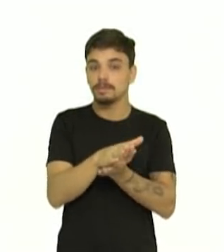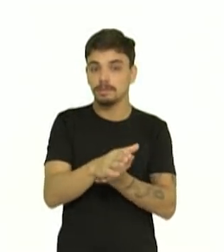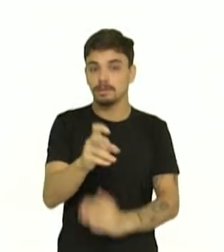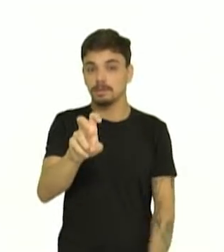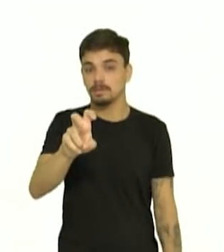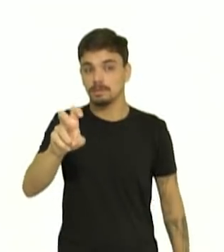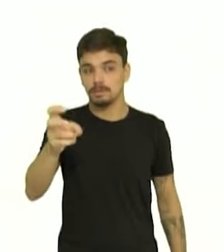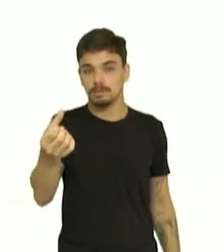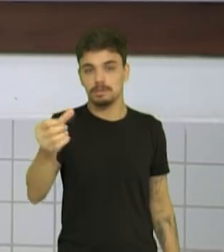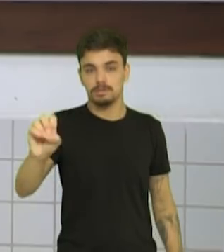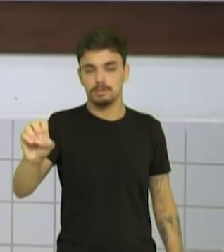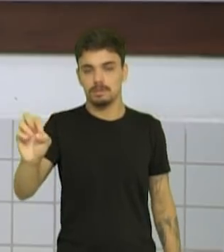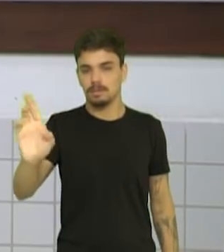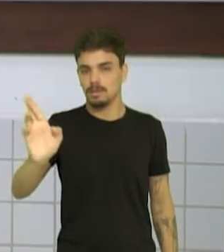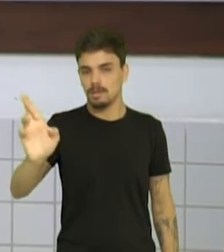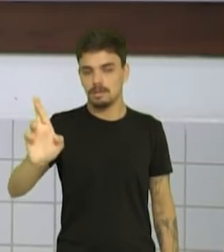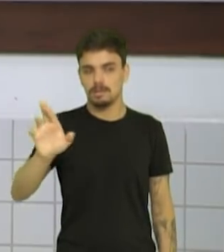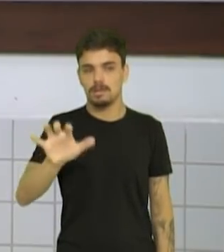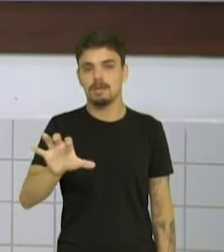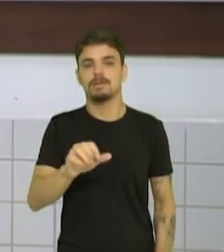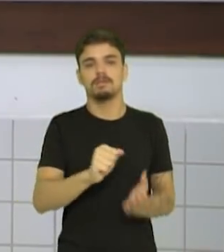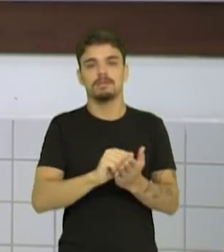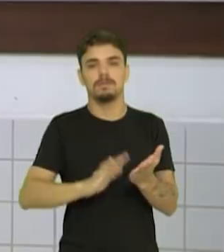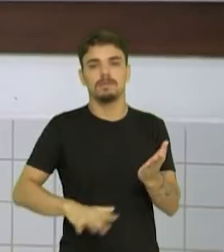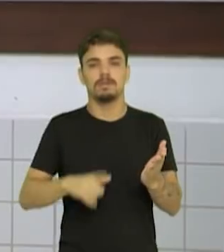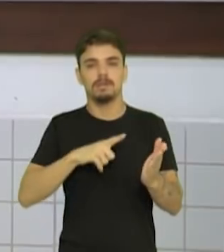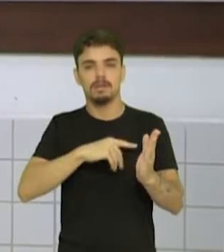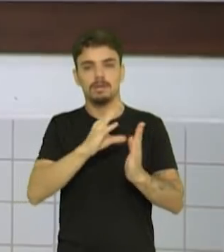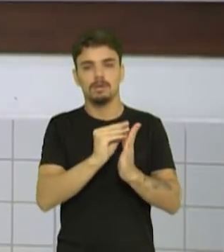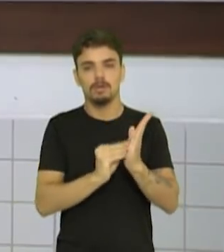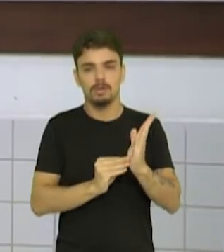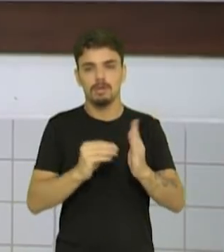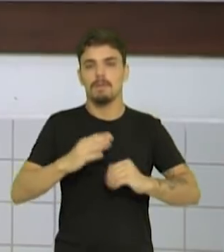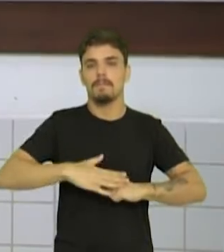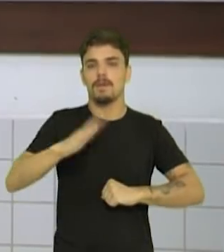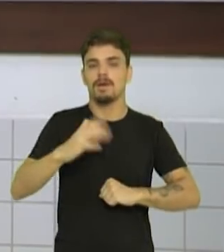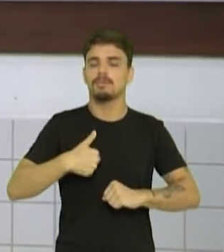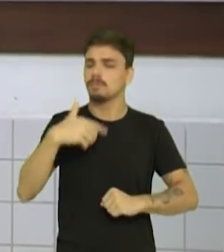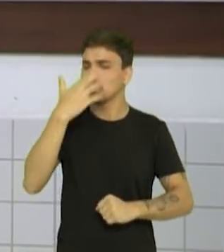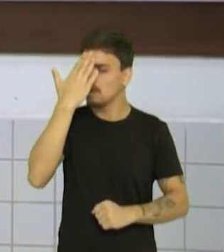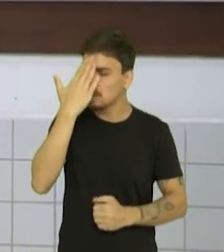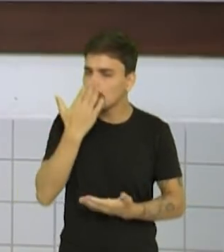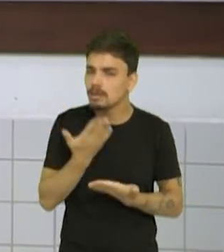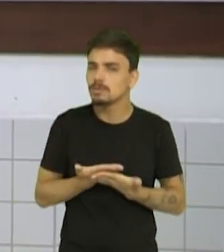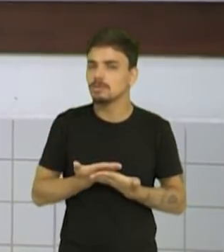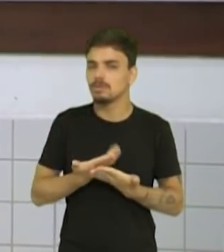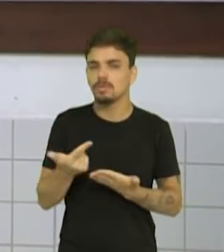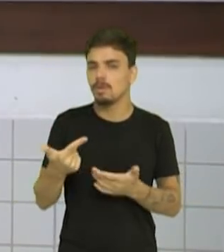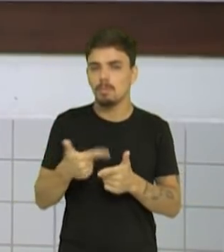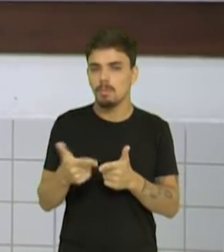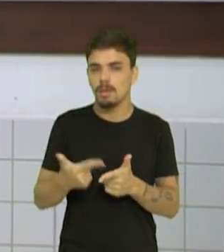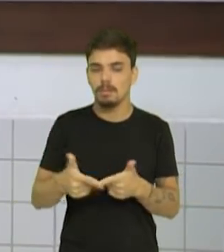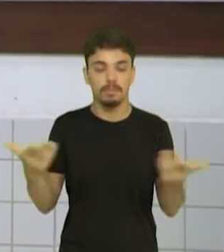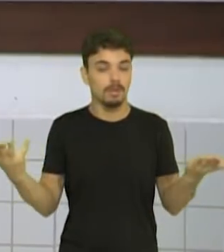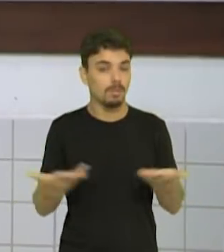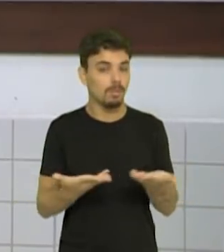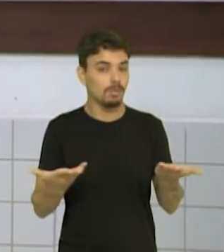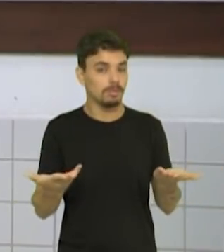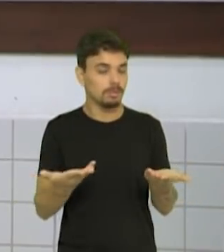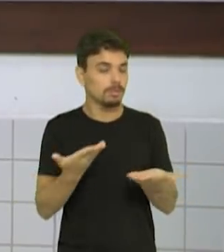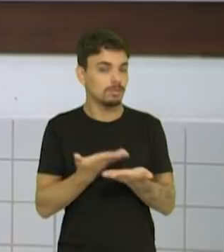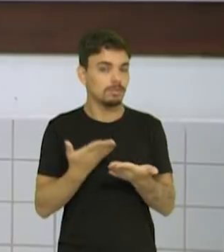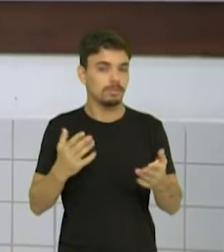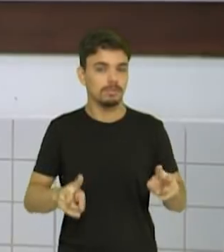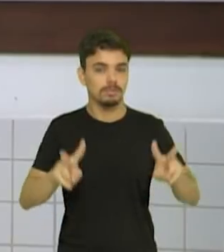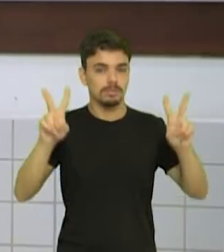R$560. Esse foi um exercício um pouquinho, teve que puxar um pouquinho mais de conteúdos, mas acredito que não tenha dado problema para vocês, tá? Hoje, então, nós